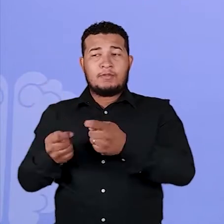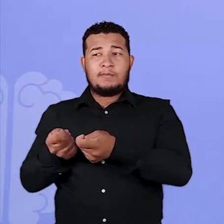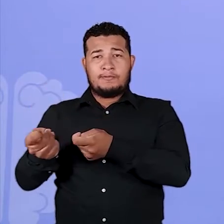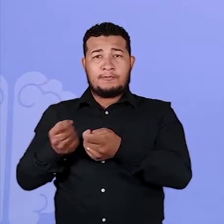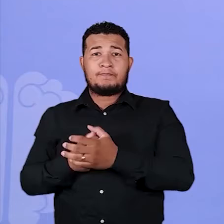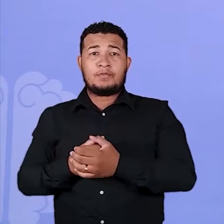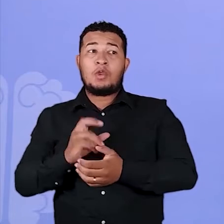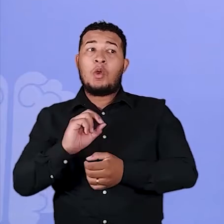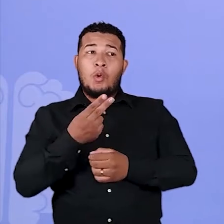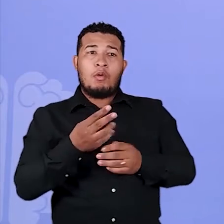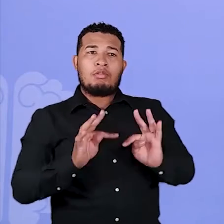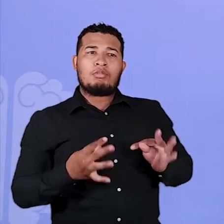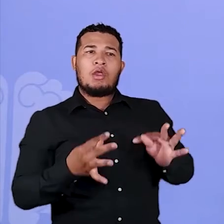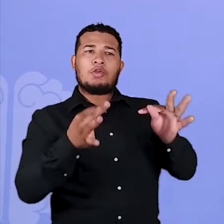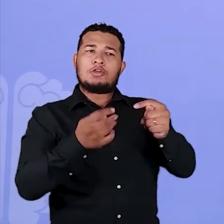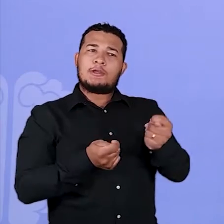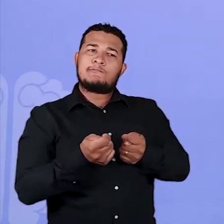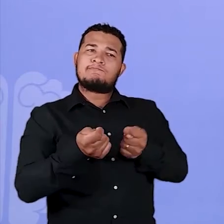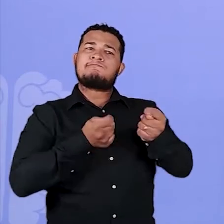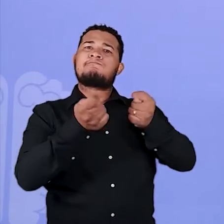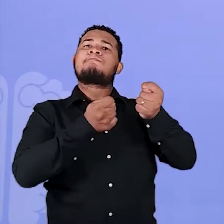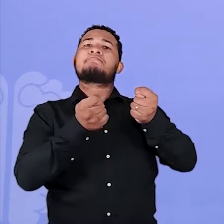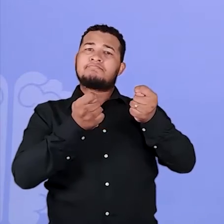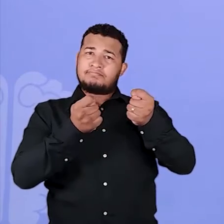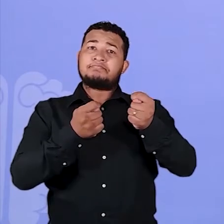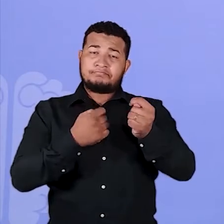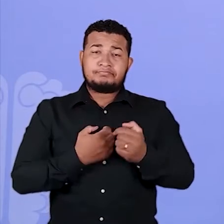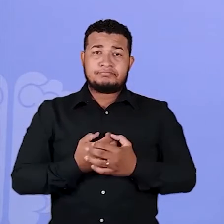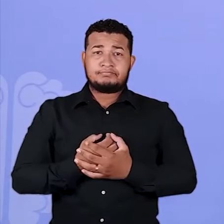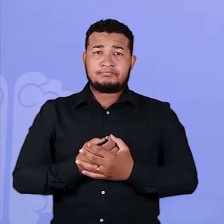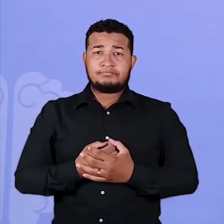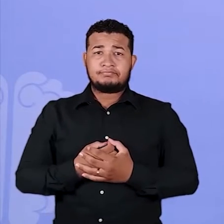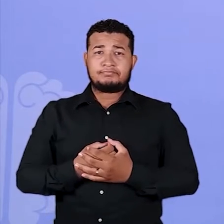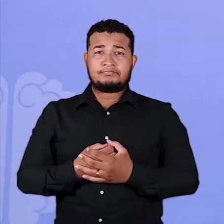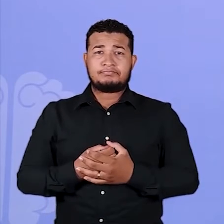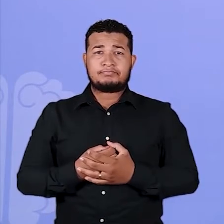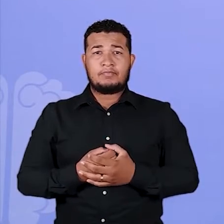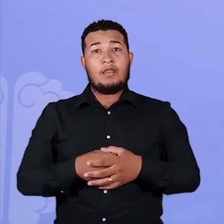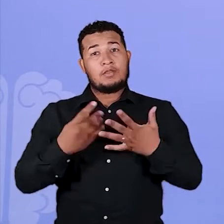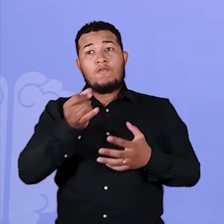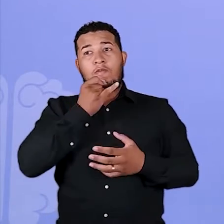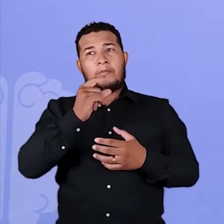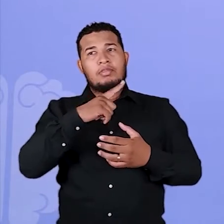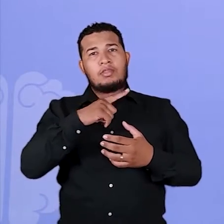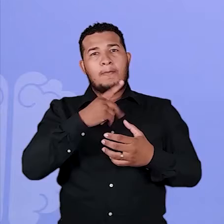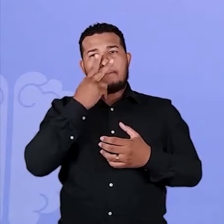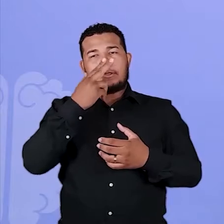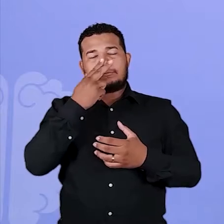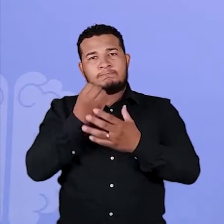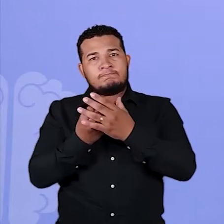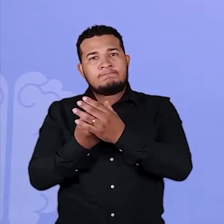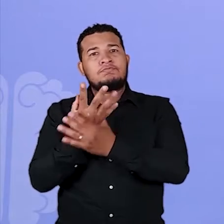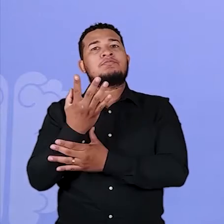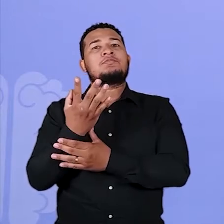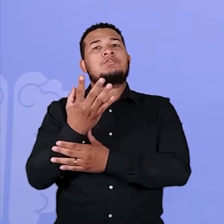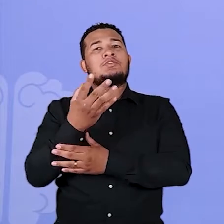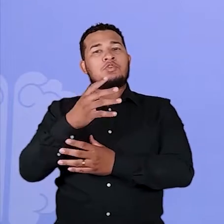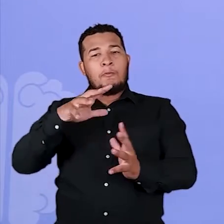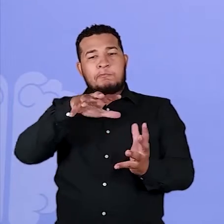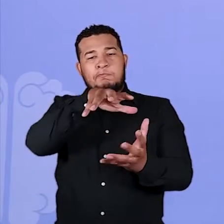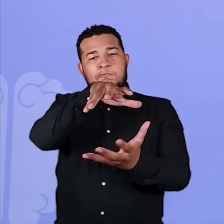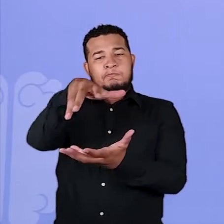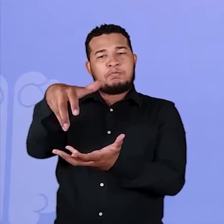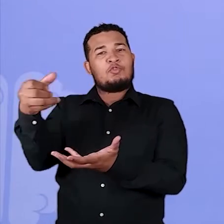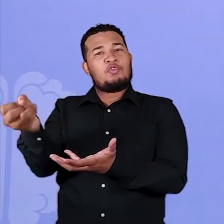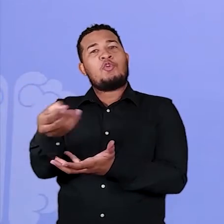sabem como a tecnologia que está nascendo na época funciona. Então está nascendo um mundo